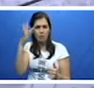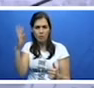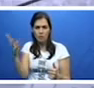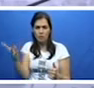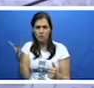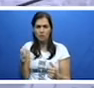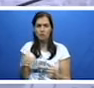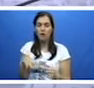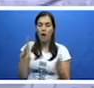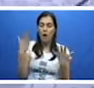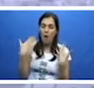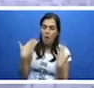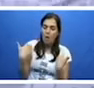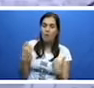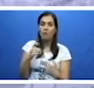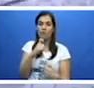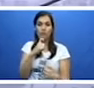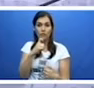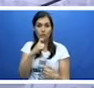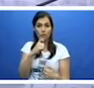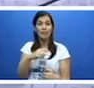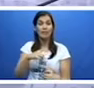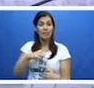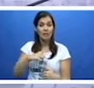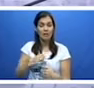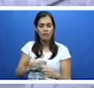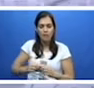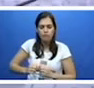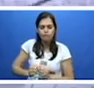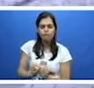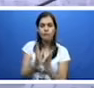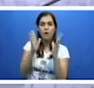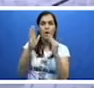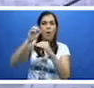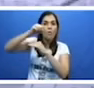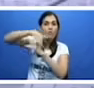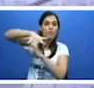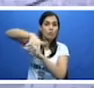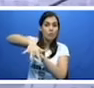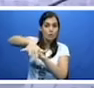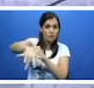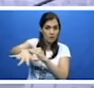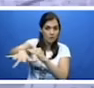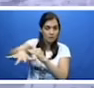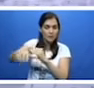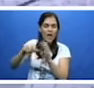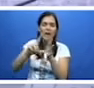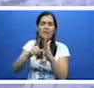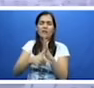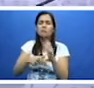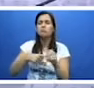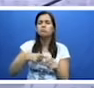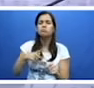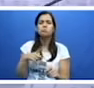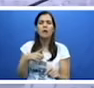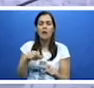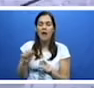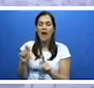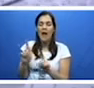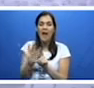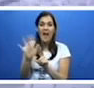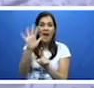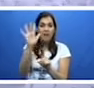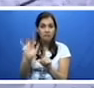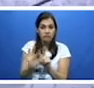talvez de supervulcões na época eles entraram em erupção lançaram um gases na atmosfera dentro esses gases gases de efeito estufa